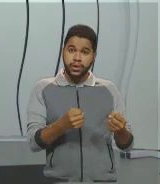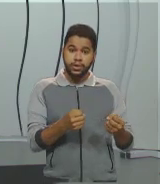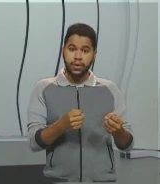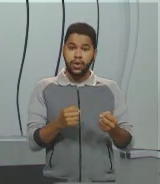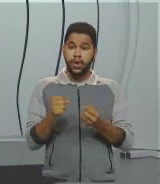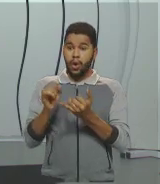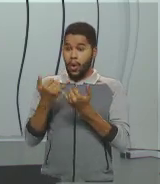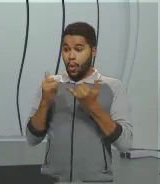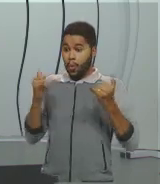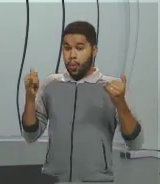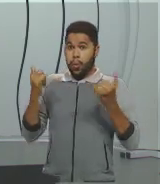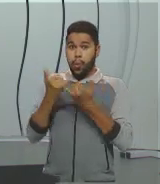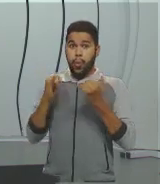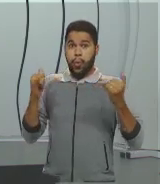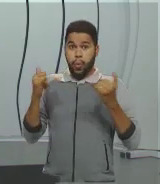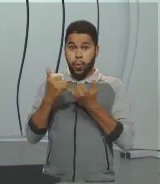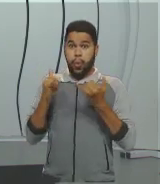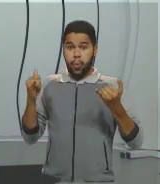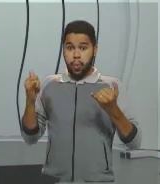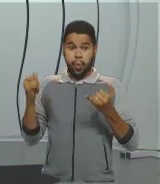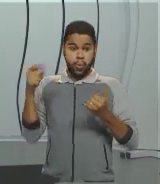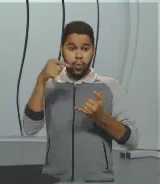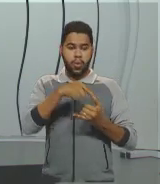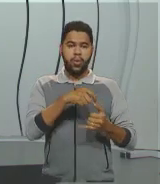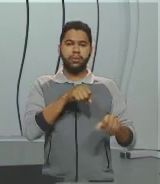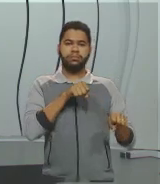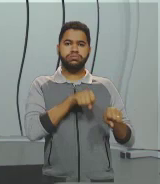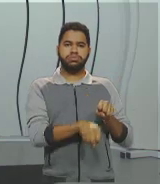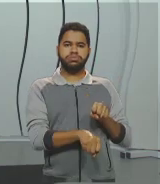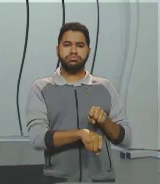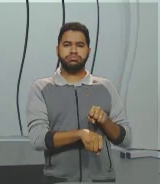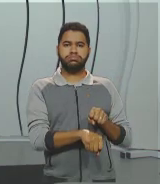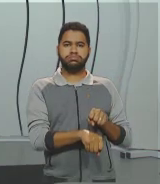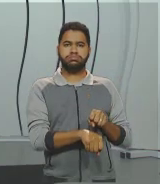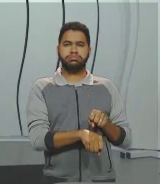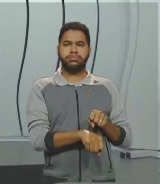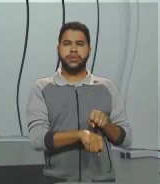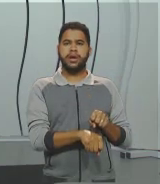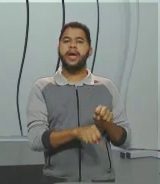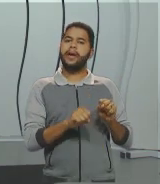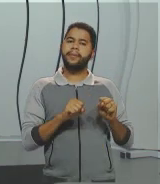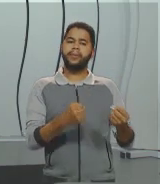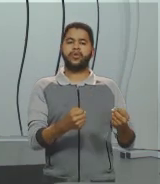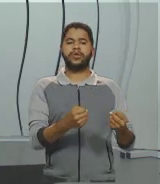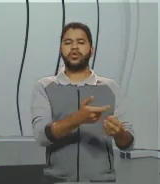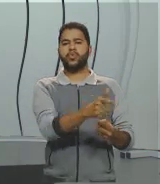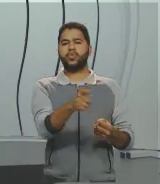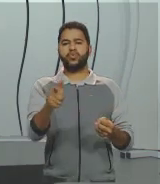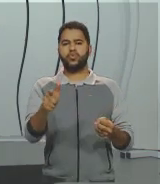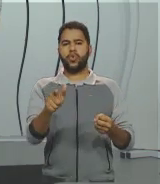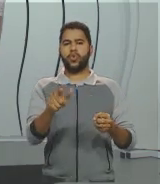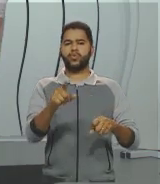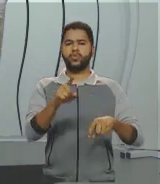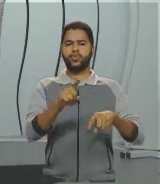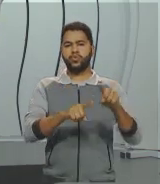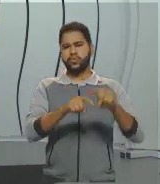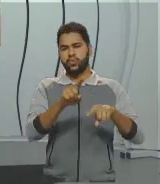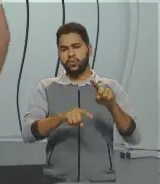corrente supera o valor suportado pelo fusível, ele queima. É uma maneira de proteger o circuito.